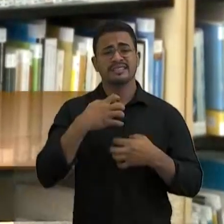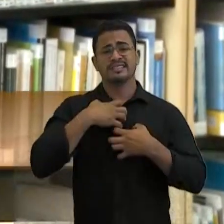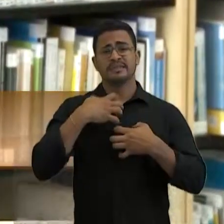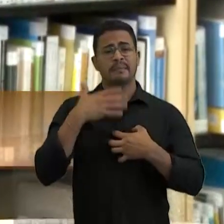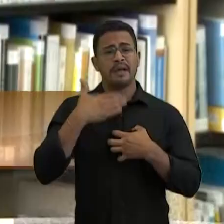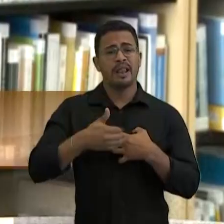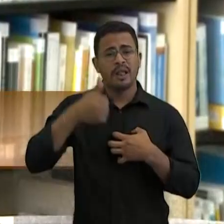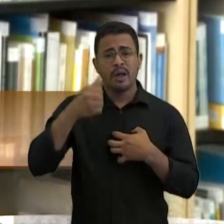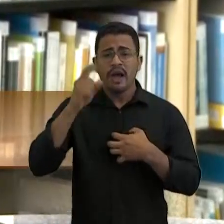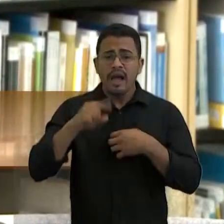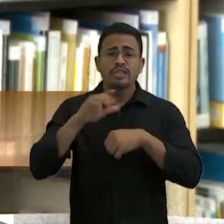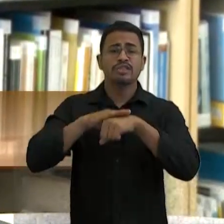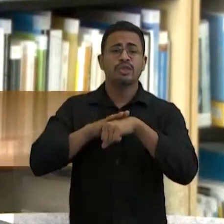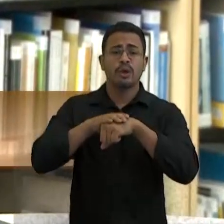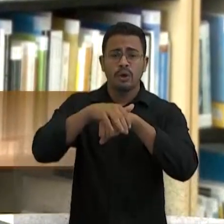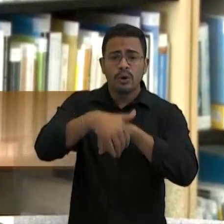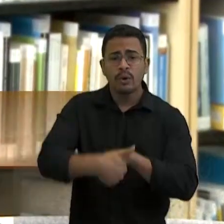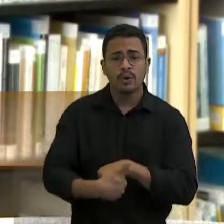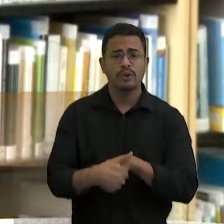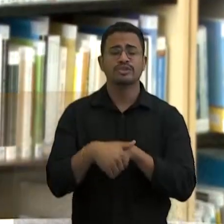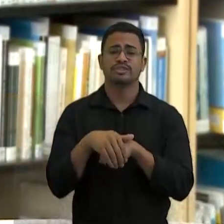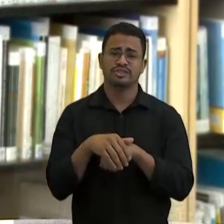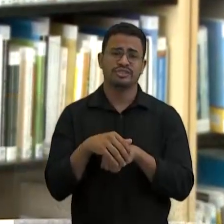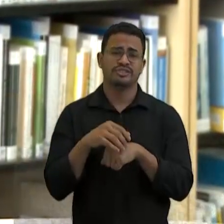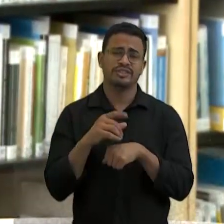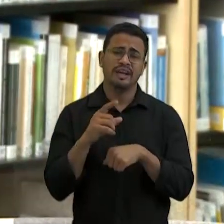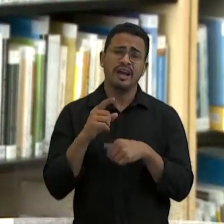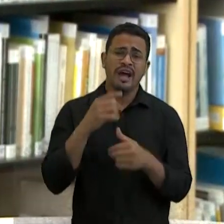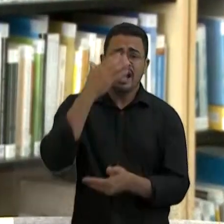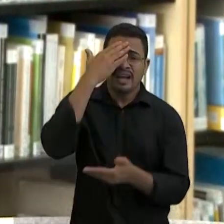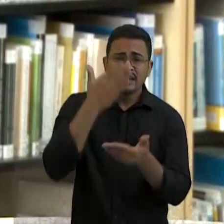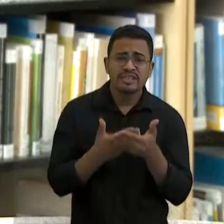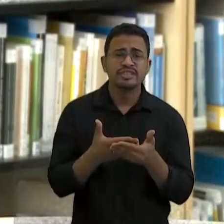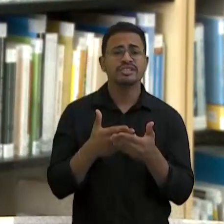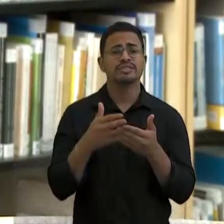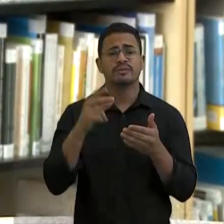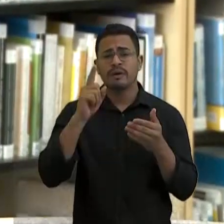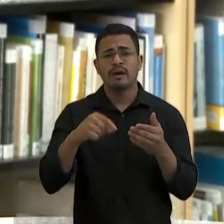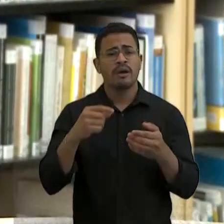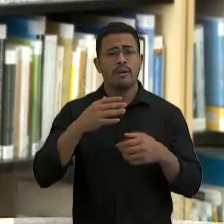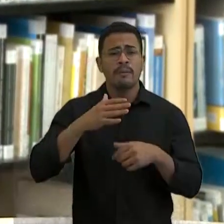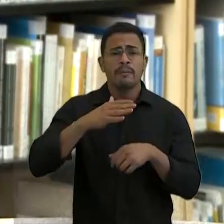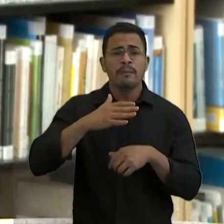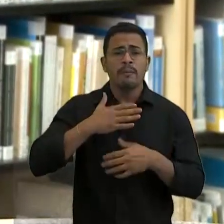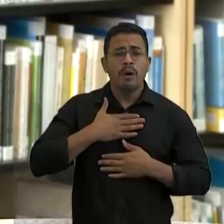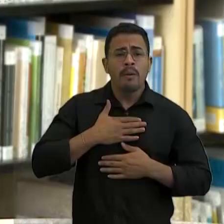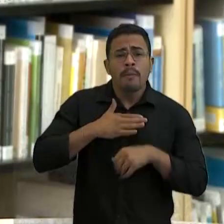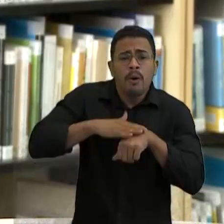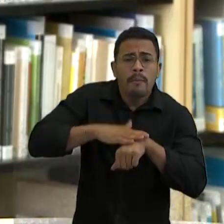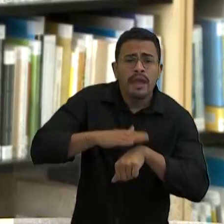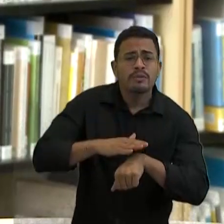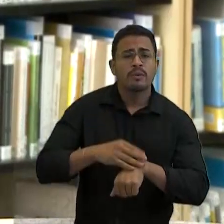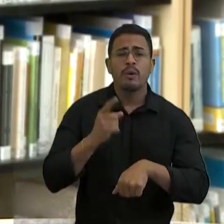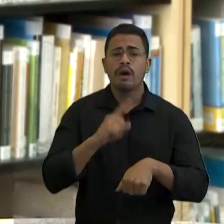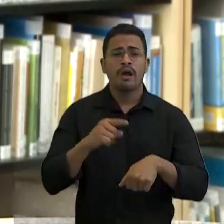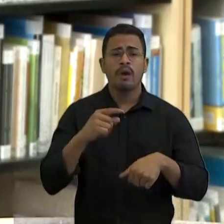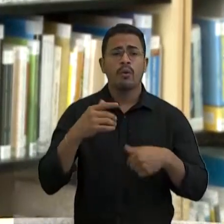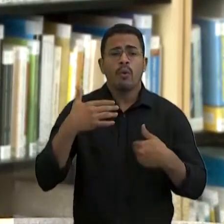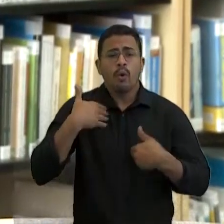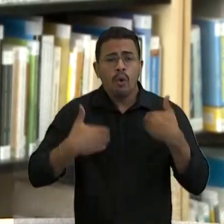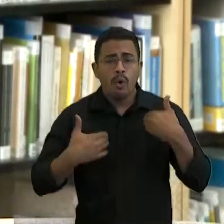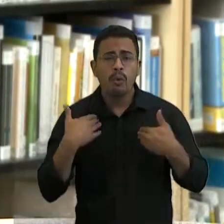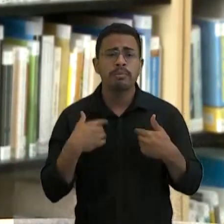na inspiração, que é um estado de disposição psicofísica, acima de tudo,